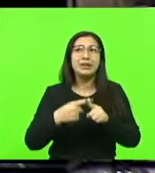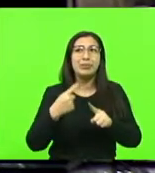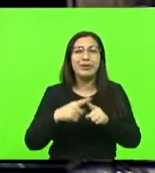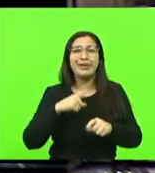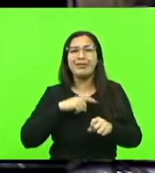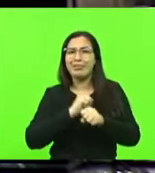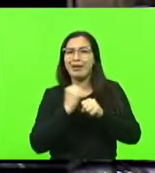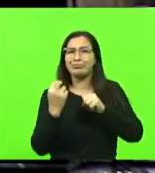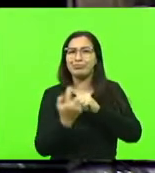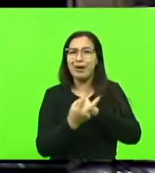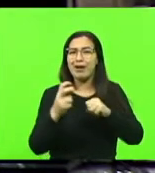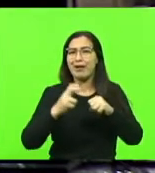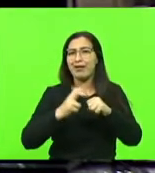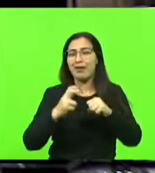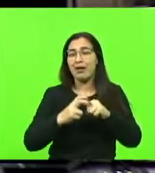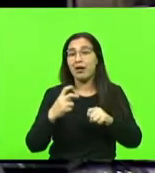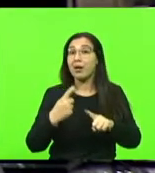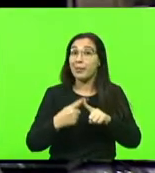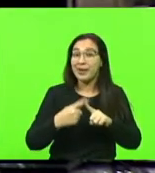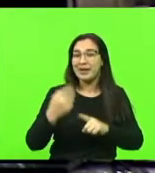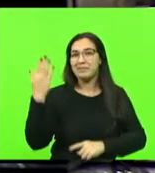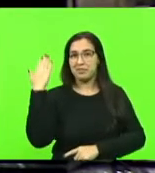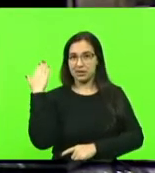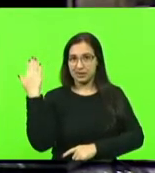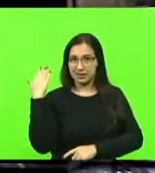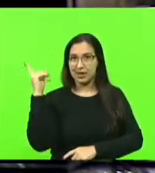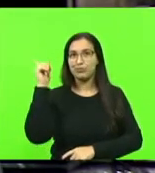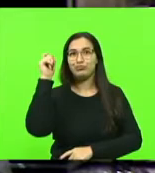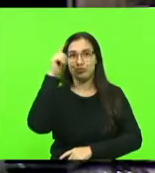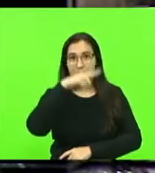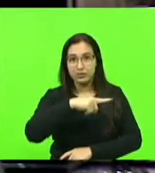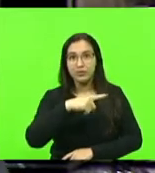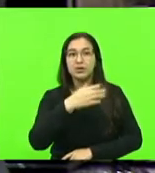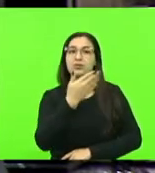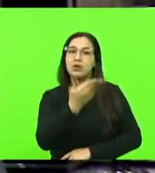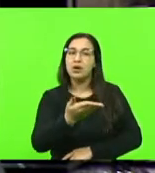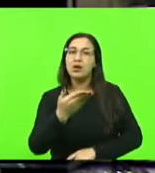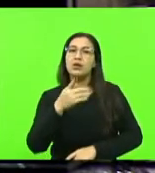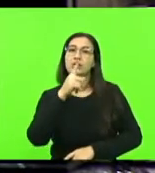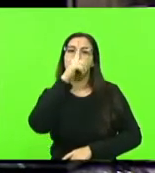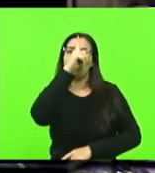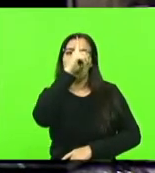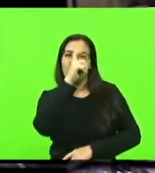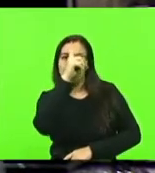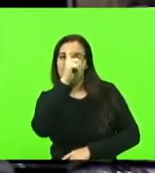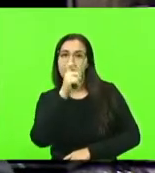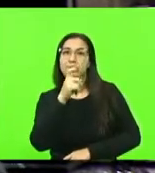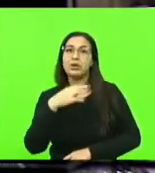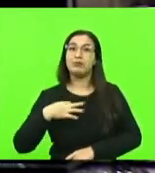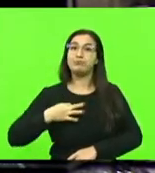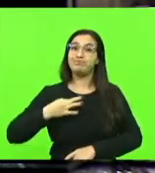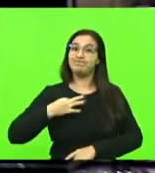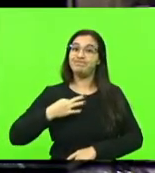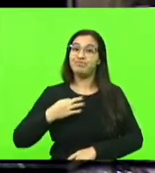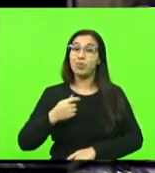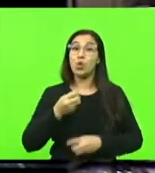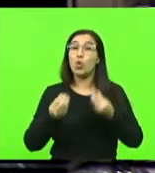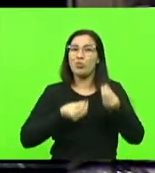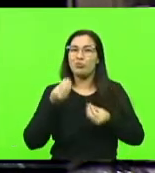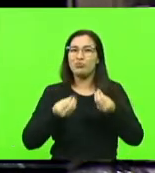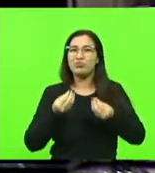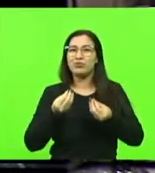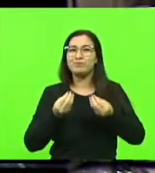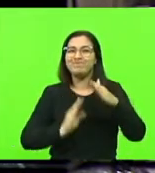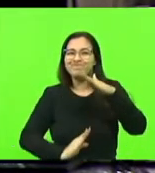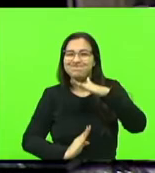difícil da nossa pandemia, os nossos hospitais, principalmente os filantrópicos, eles estavam lotados, os leitos